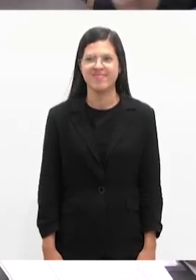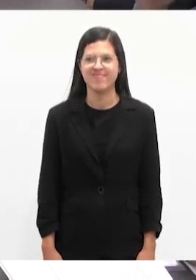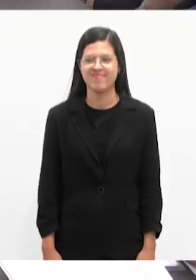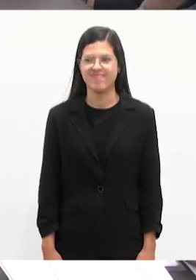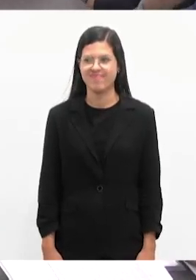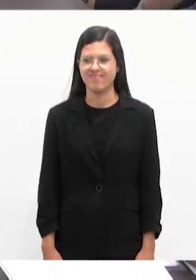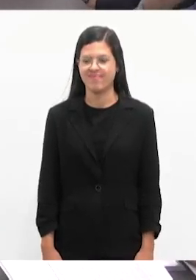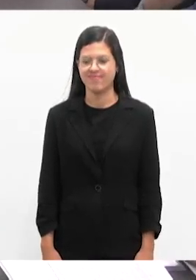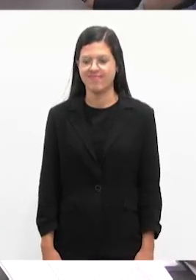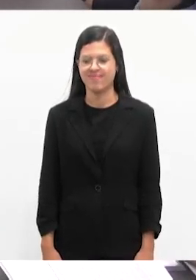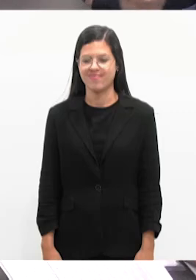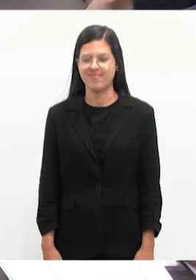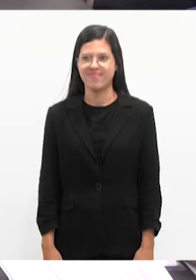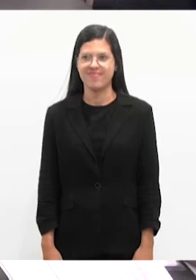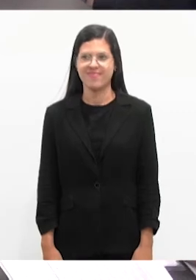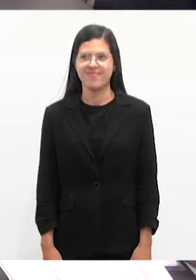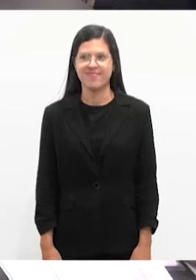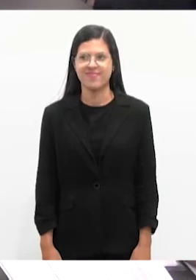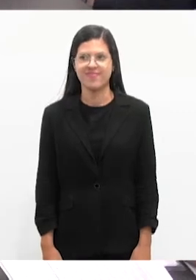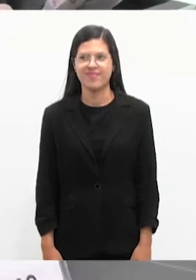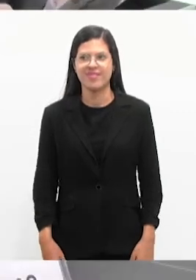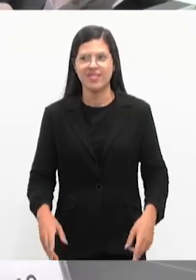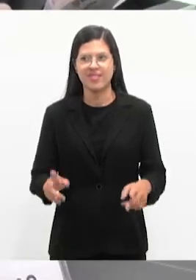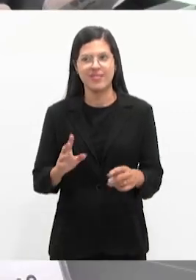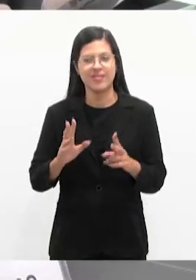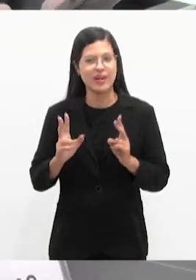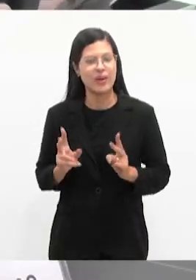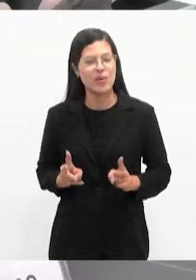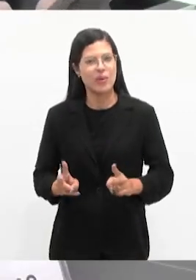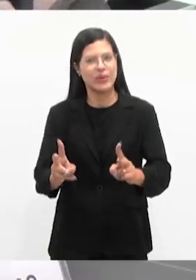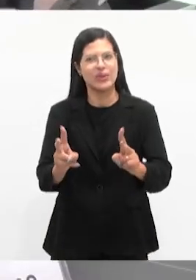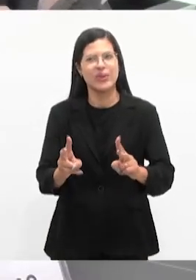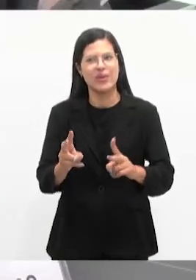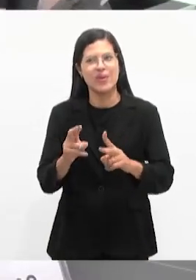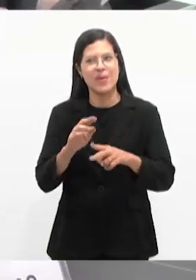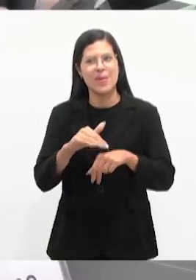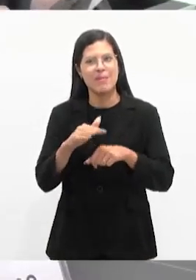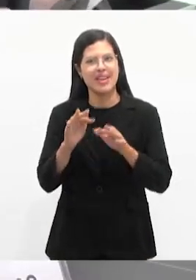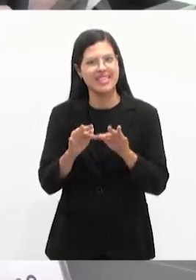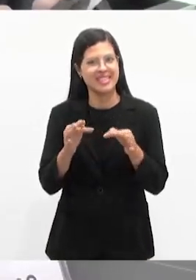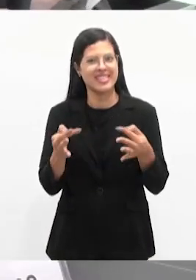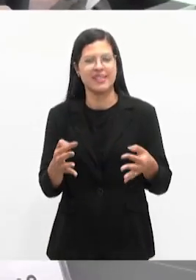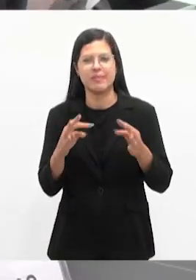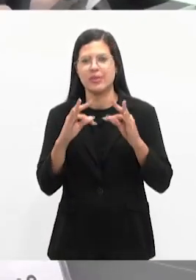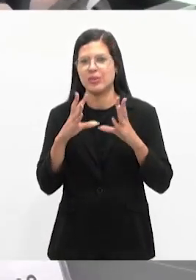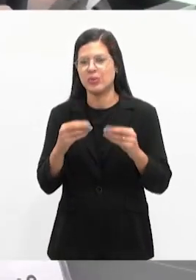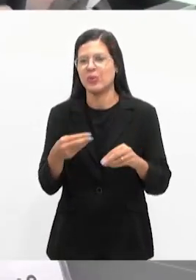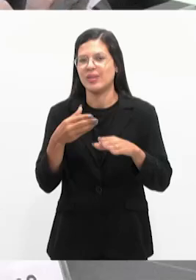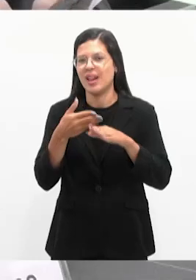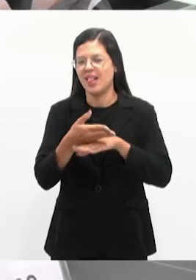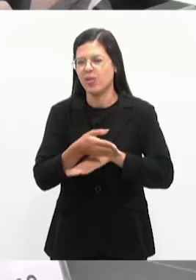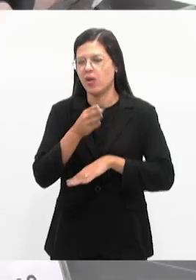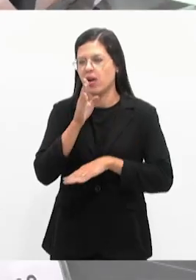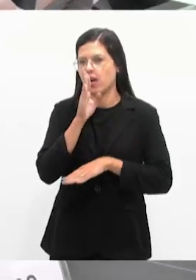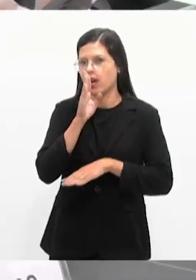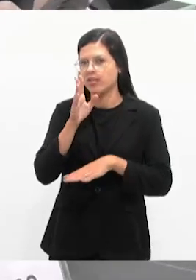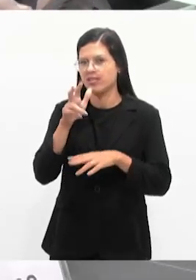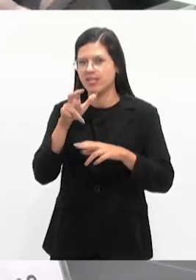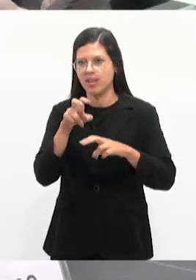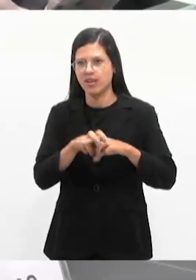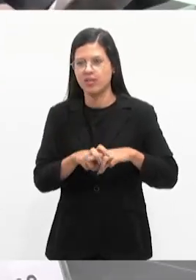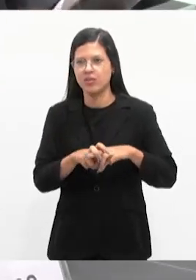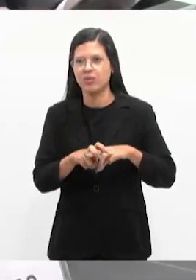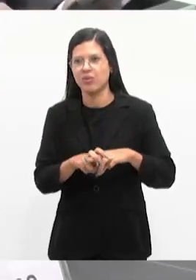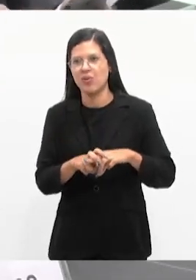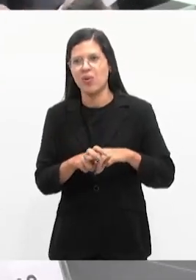né, deputado Chico, que ele continua sendo o mais humilde de todos. Ele entrou na calada, sentou ali, botou a